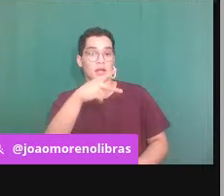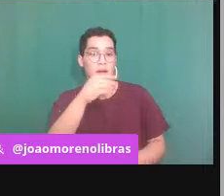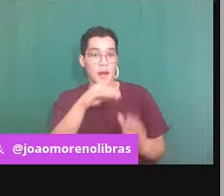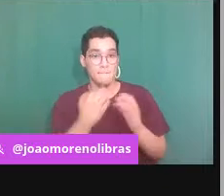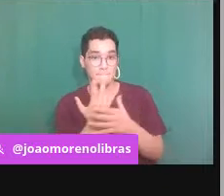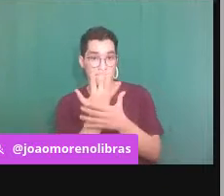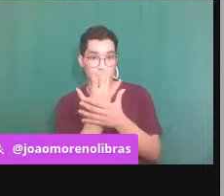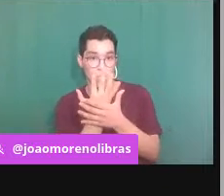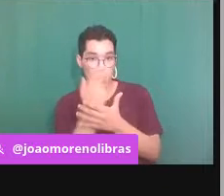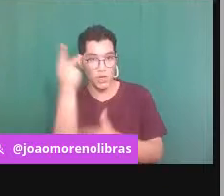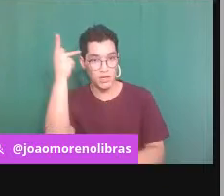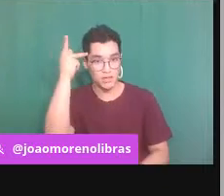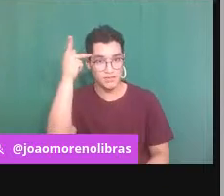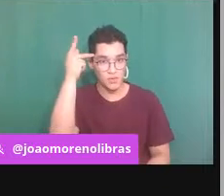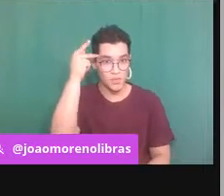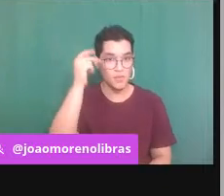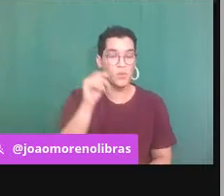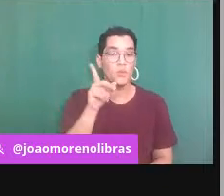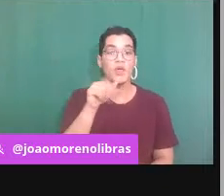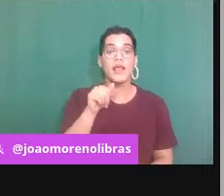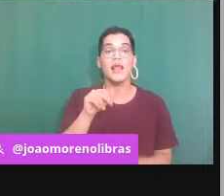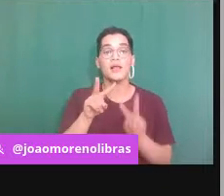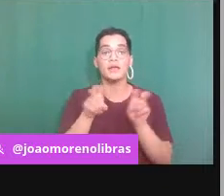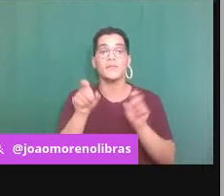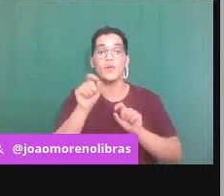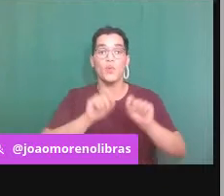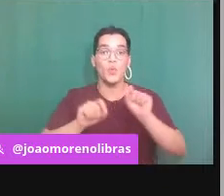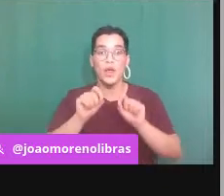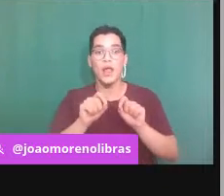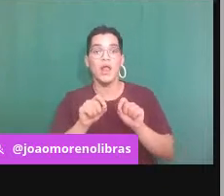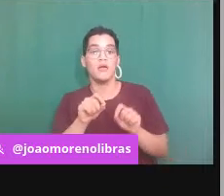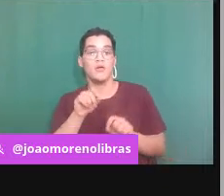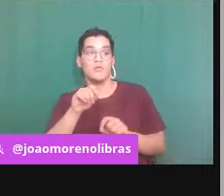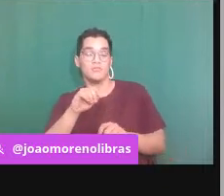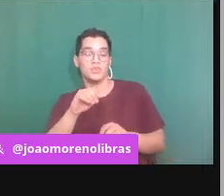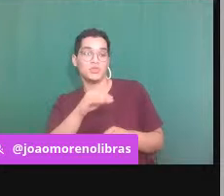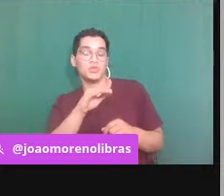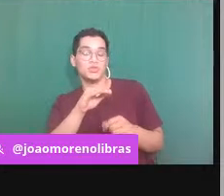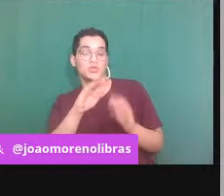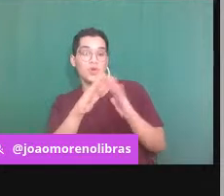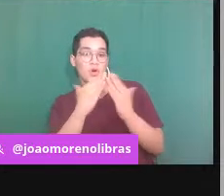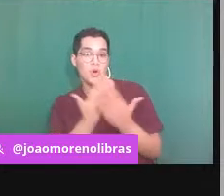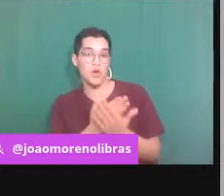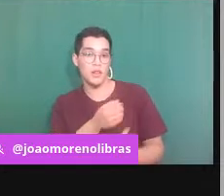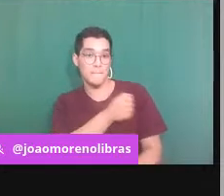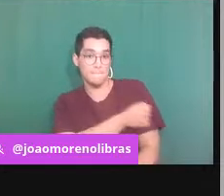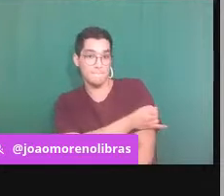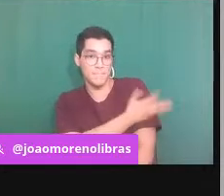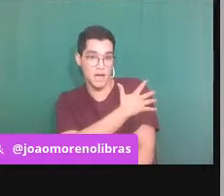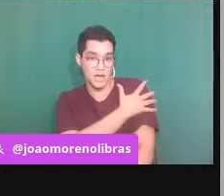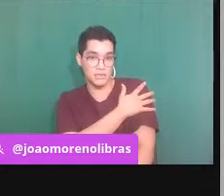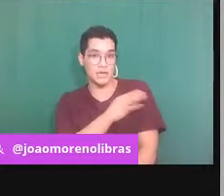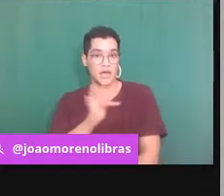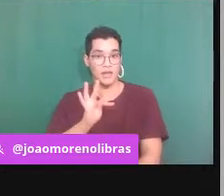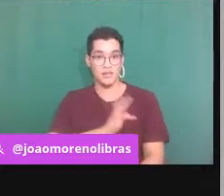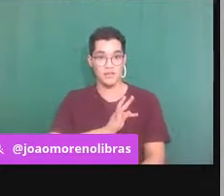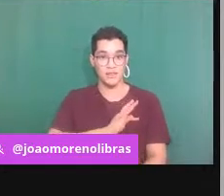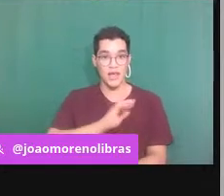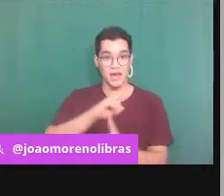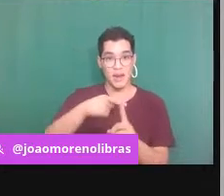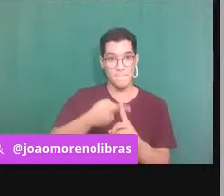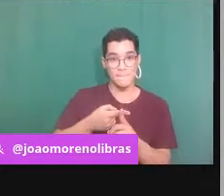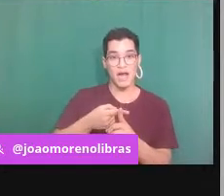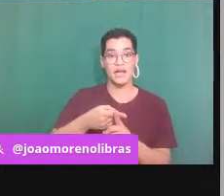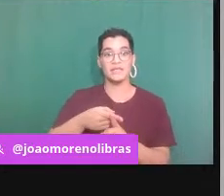argumentativo na escola básica, técnica e tecnológica, perspectivas para o ensino da escrita no estado do Maranhão. Então, achei